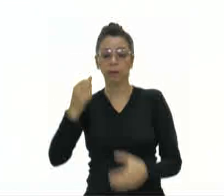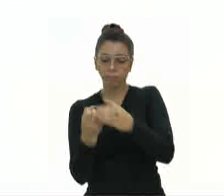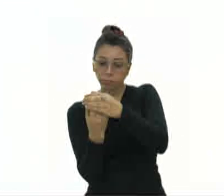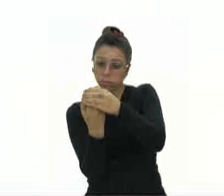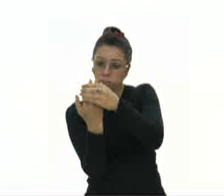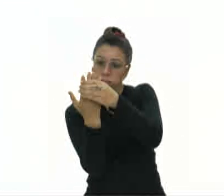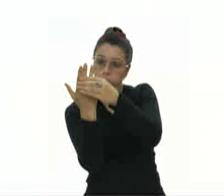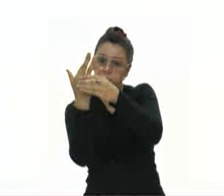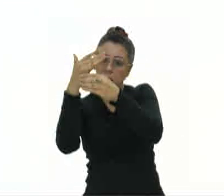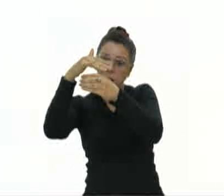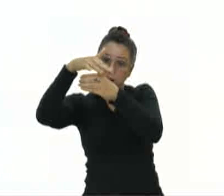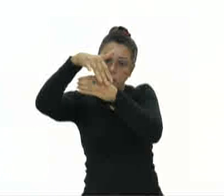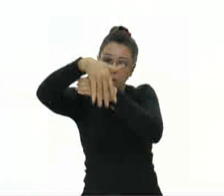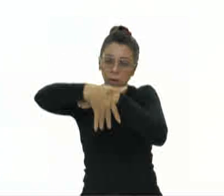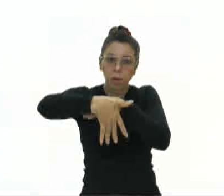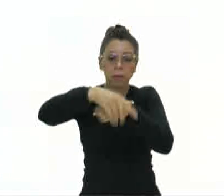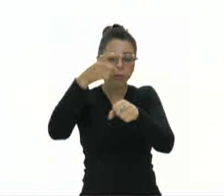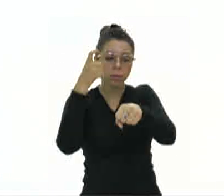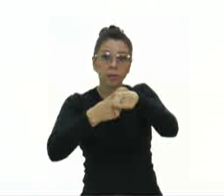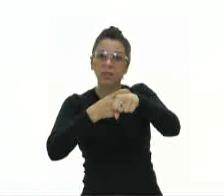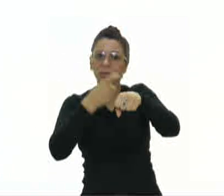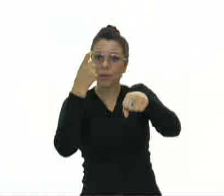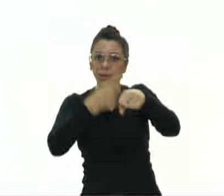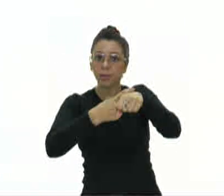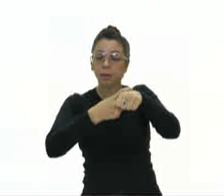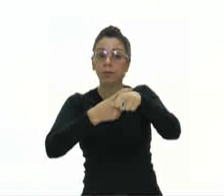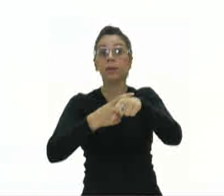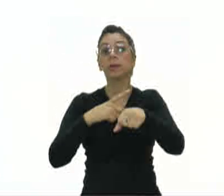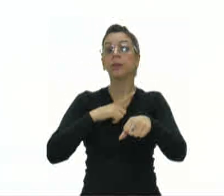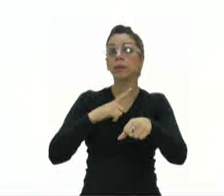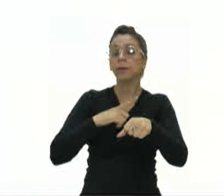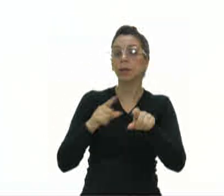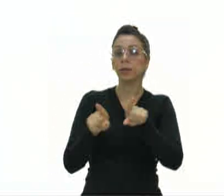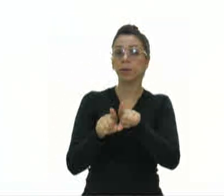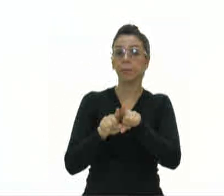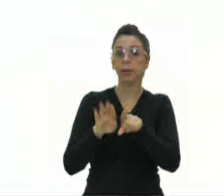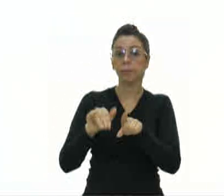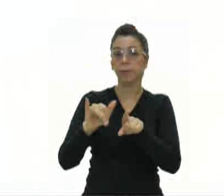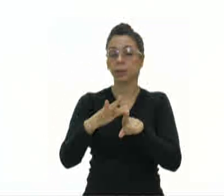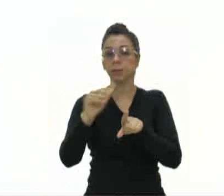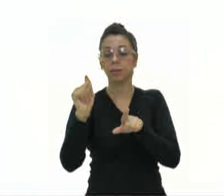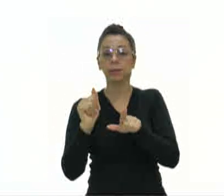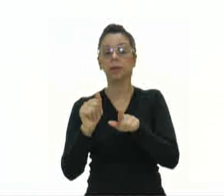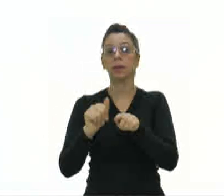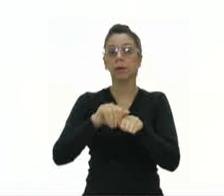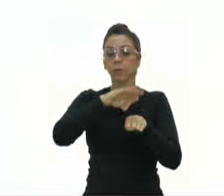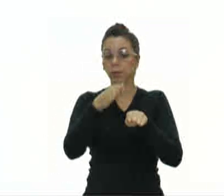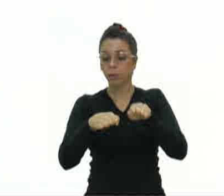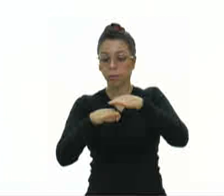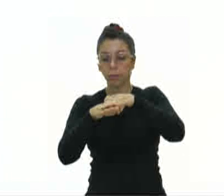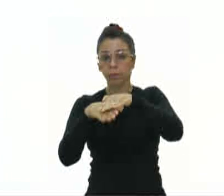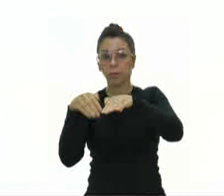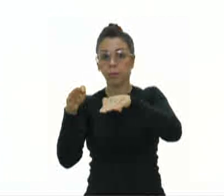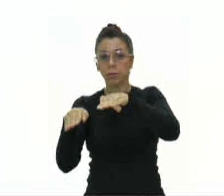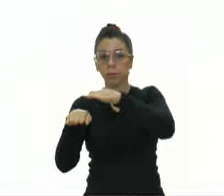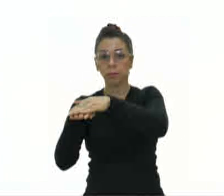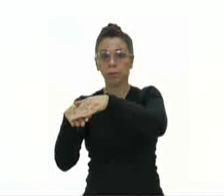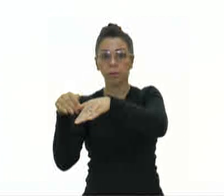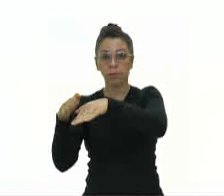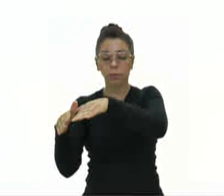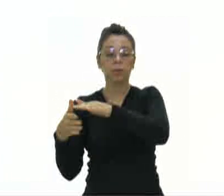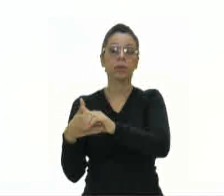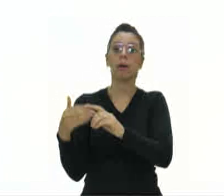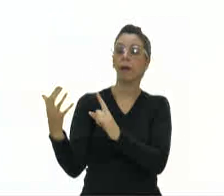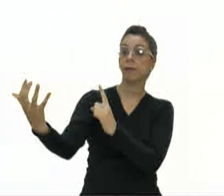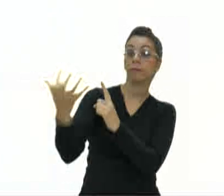vai se cristalizando, e que nós temos grandes regiões assim, de bacias com sedimento, resultam de fatores externos.